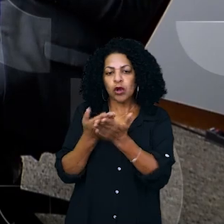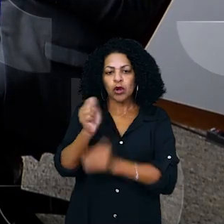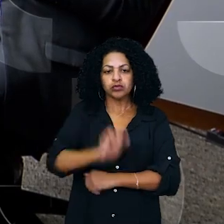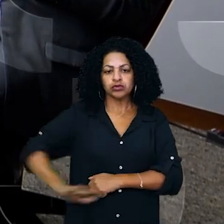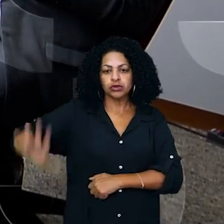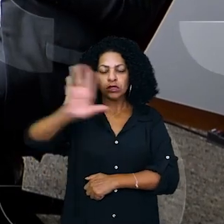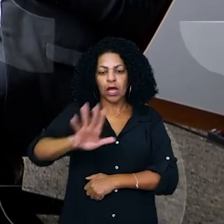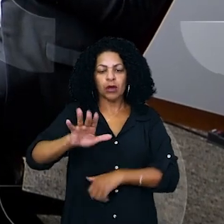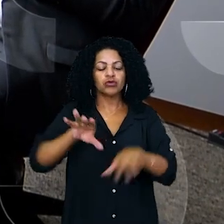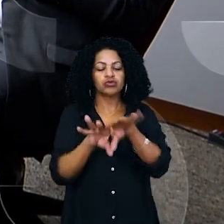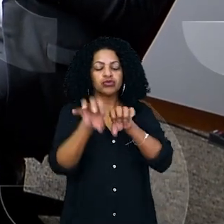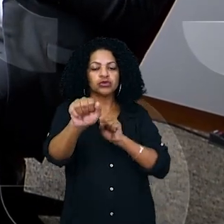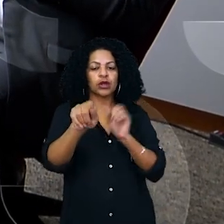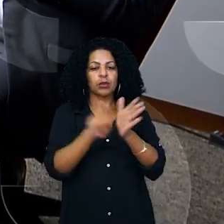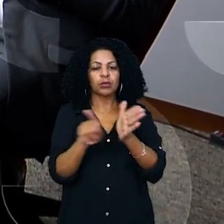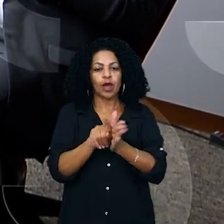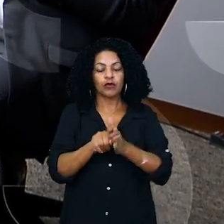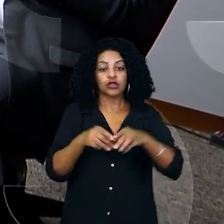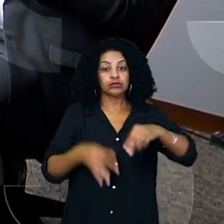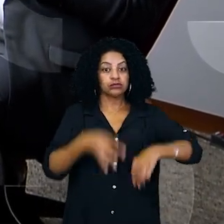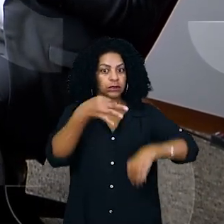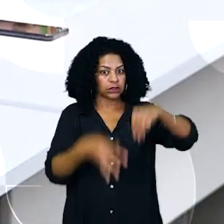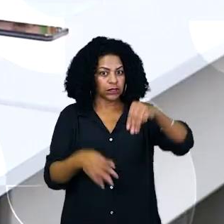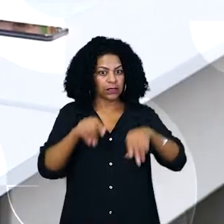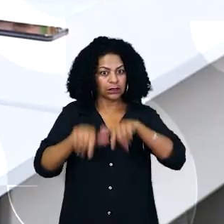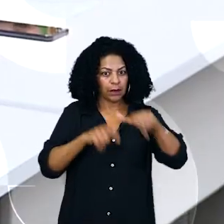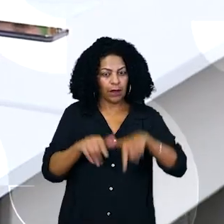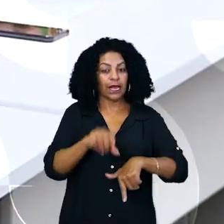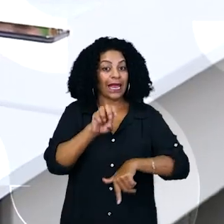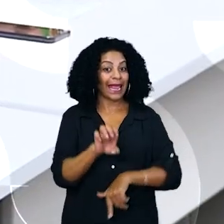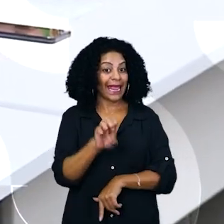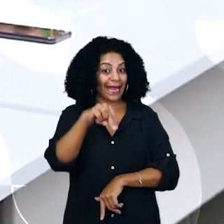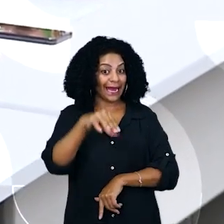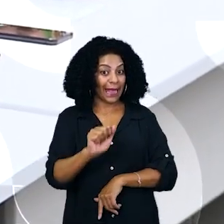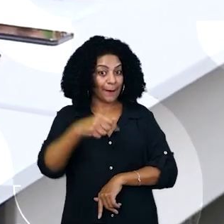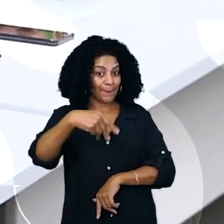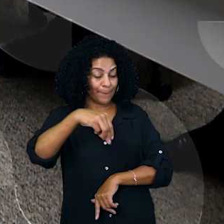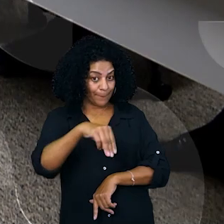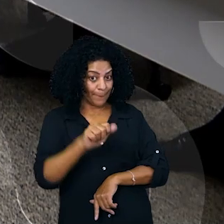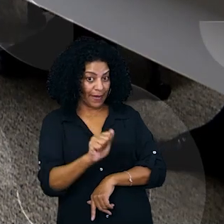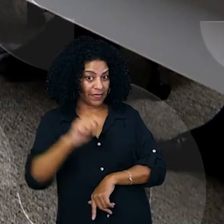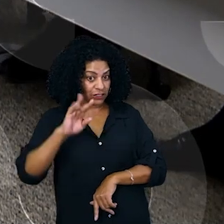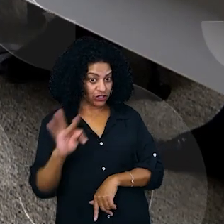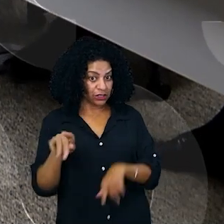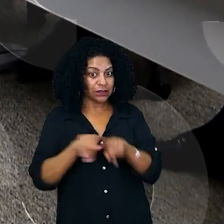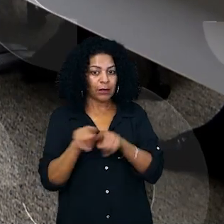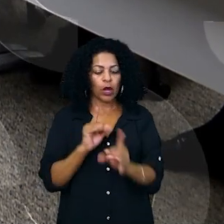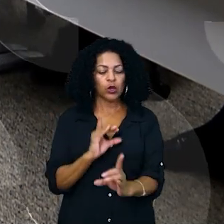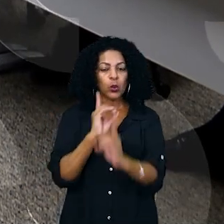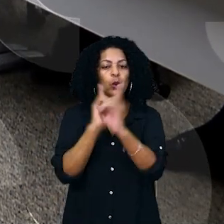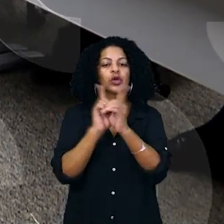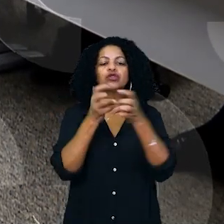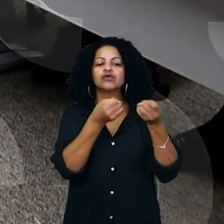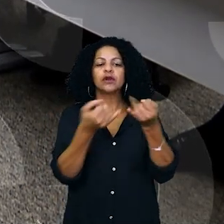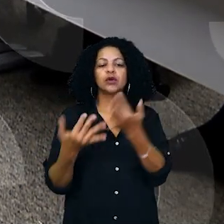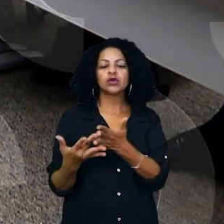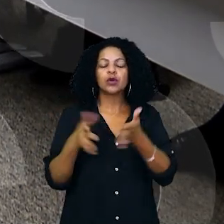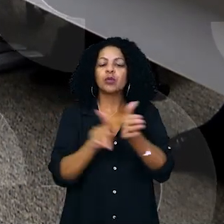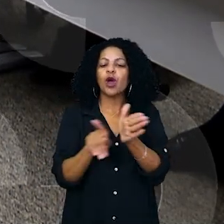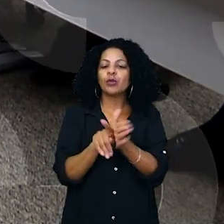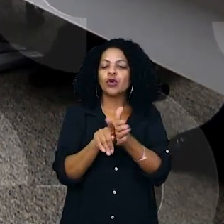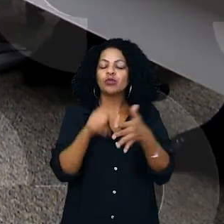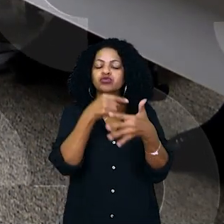A Escola Nacional de Formação e Aperfeiçoamento de Magistrados do Trabalho, ENAMAT, promoveu o segundo encontro sobre precedentes